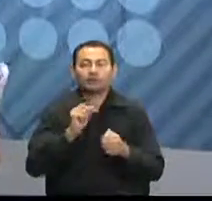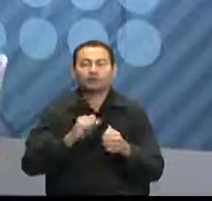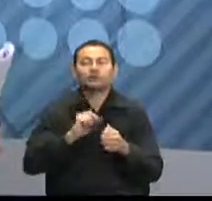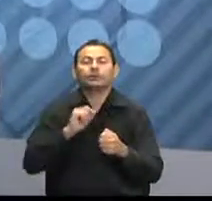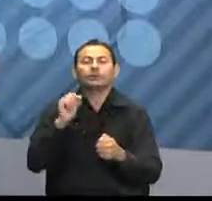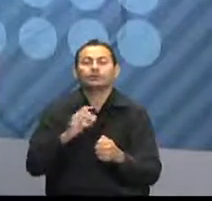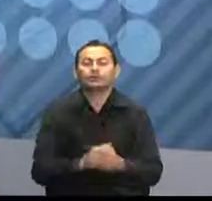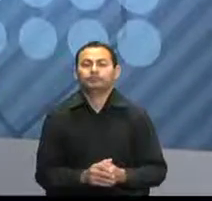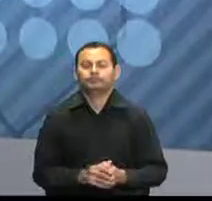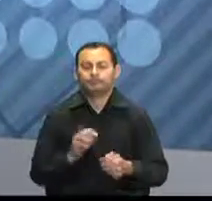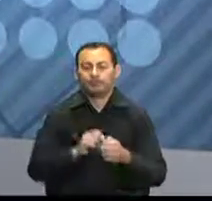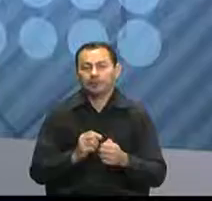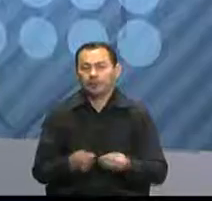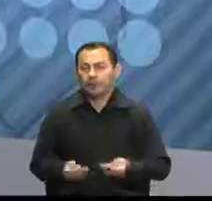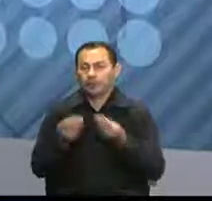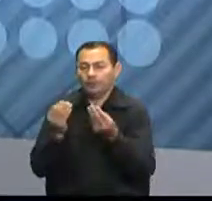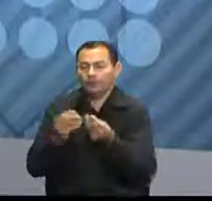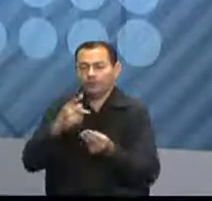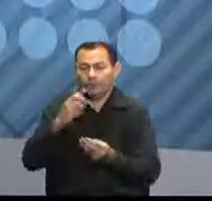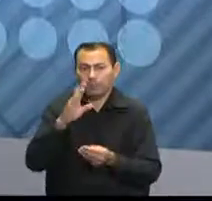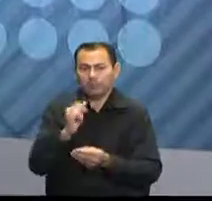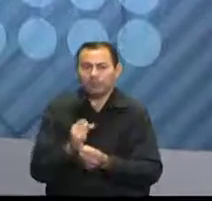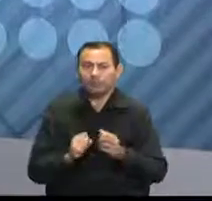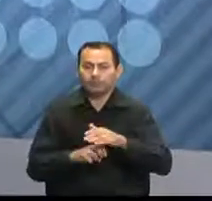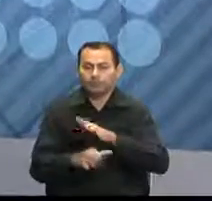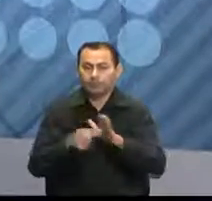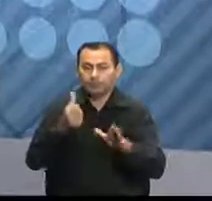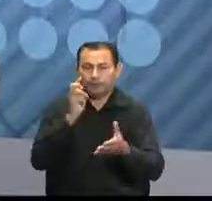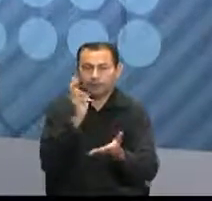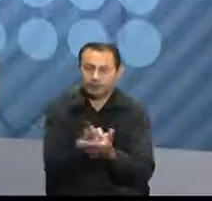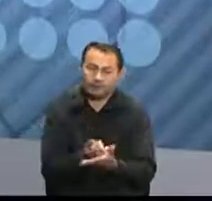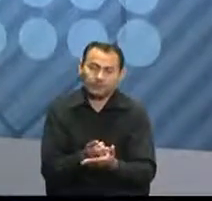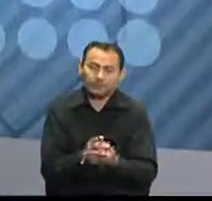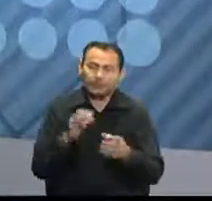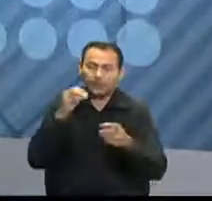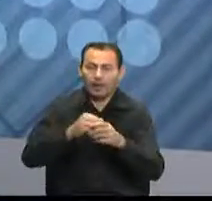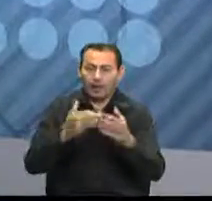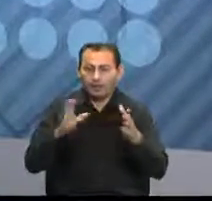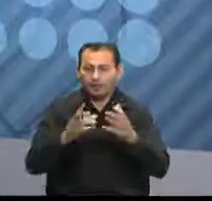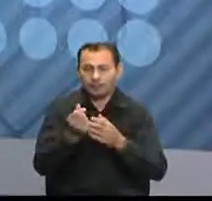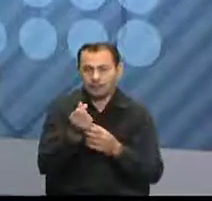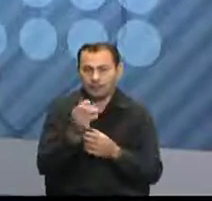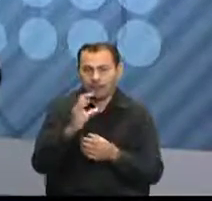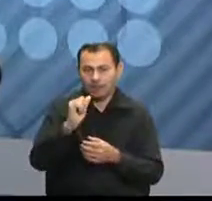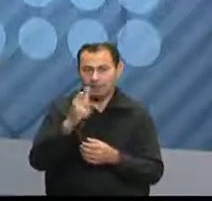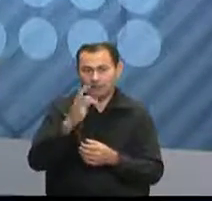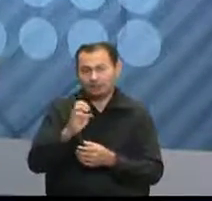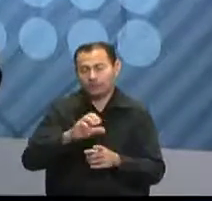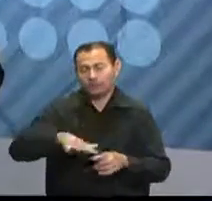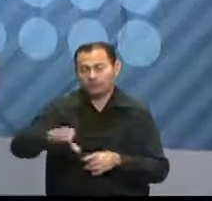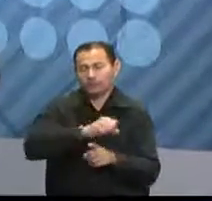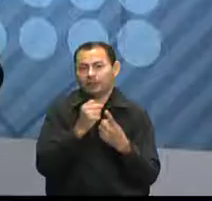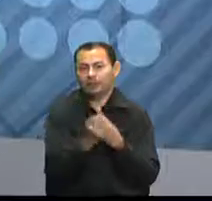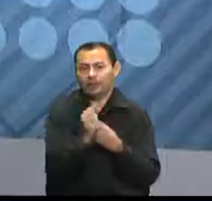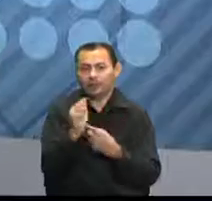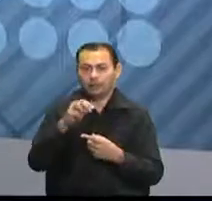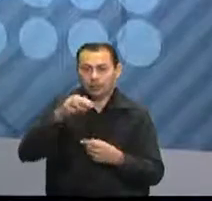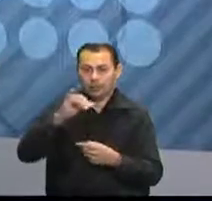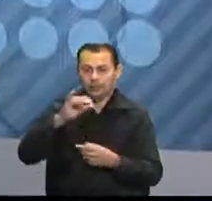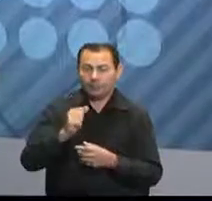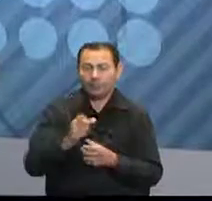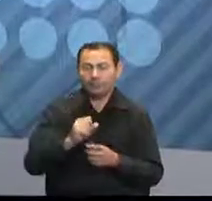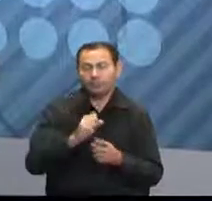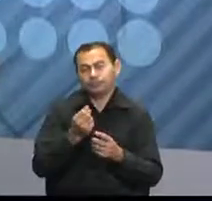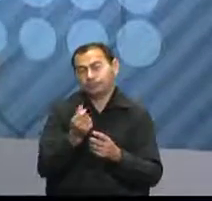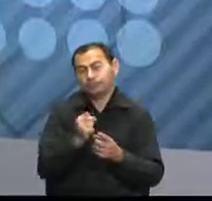fazer o que ela tem que fazer uma oferta pública de ações pela primeira vez ela está abrindo seu capital em uma sociedade anônima capital